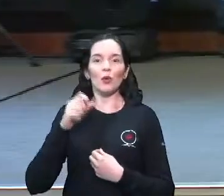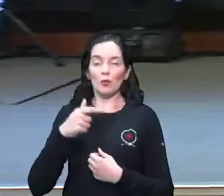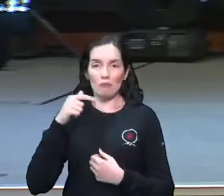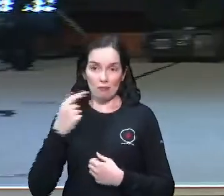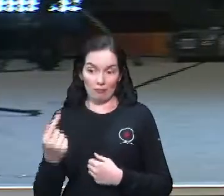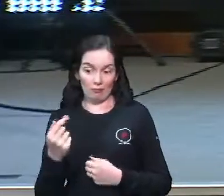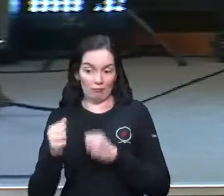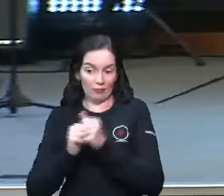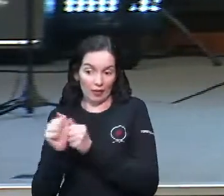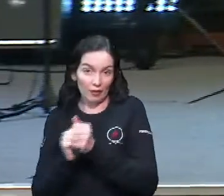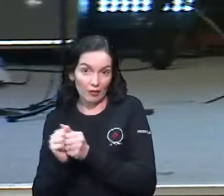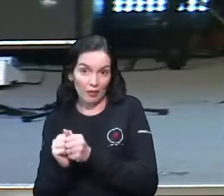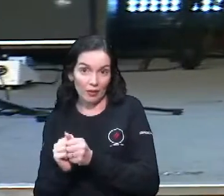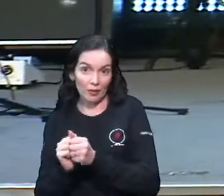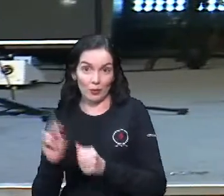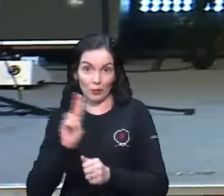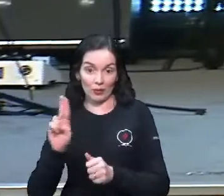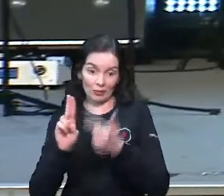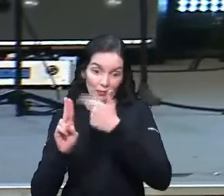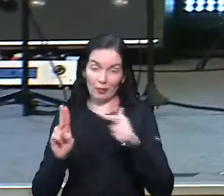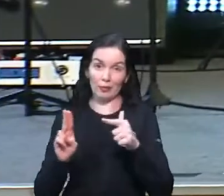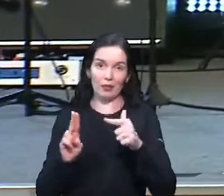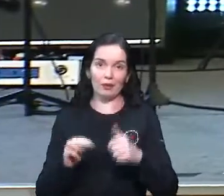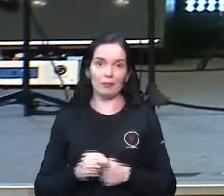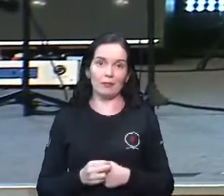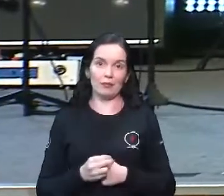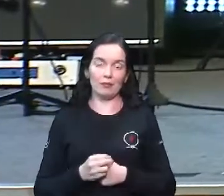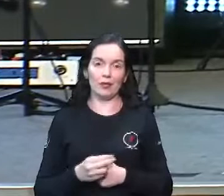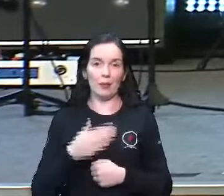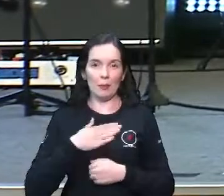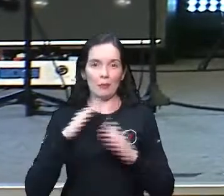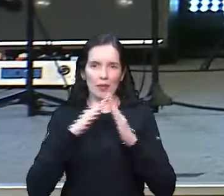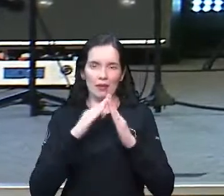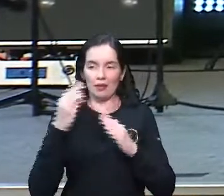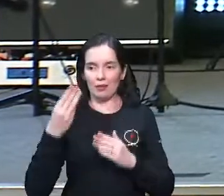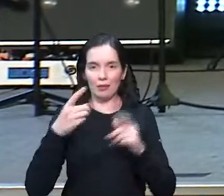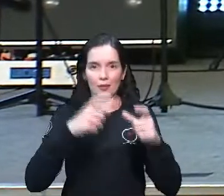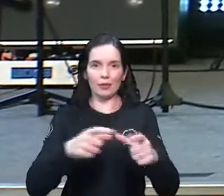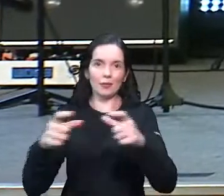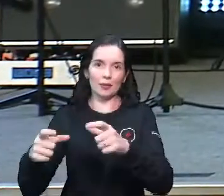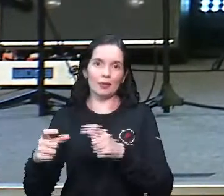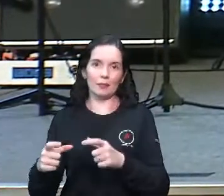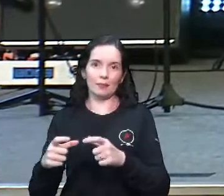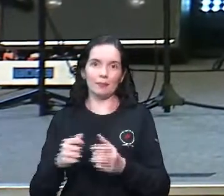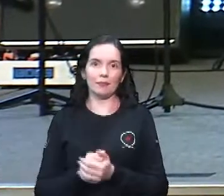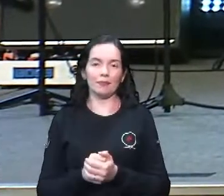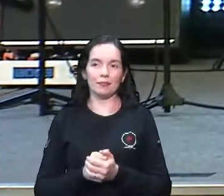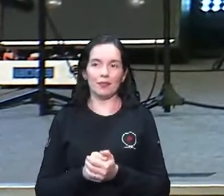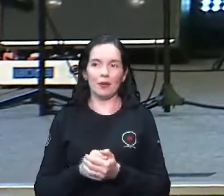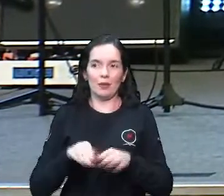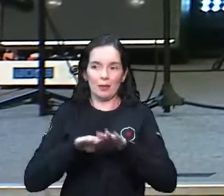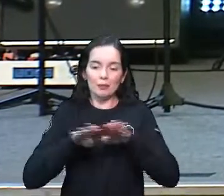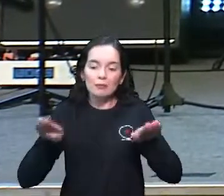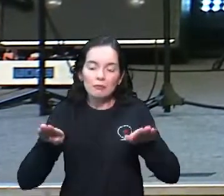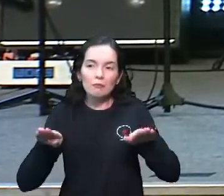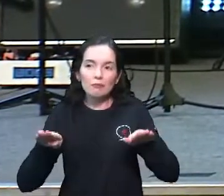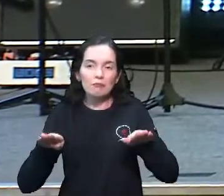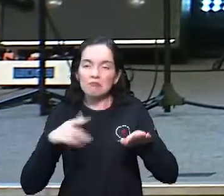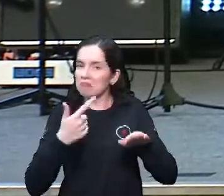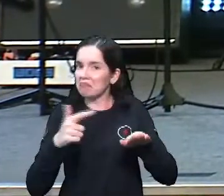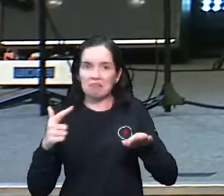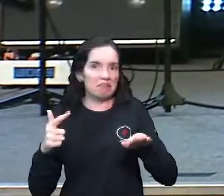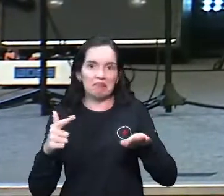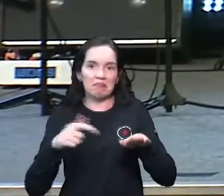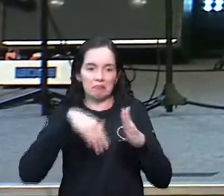outra. A minha casa tinha 3 cômodos, não tinha coisa no chão, é piso... Se não tinha piso, não